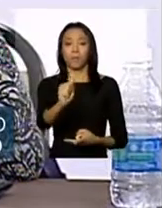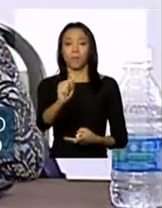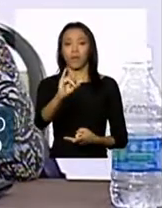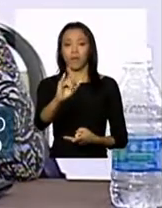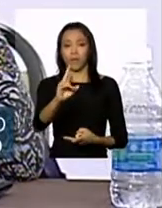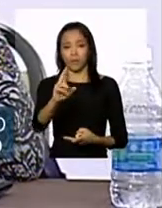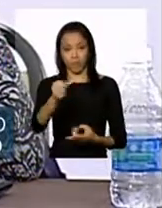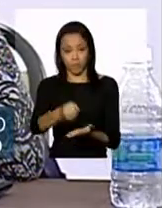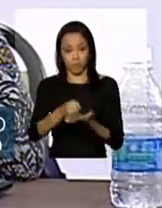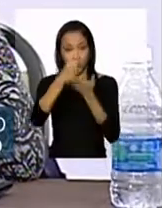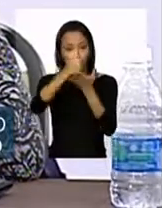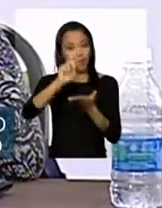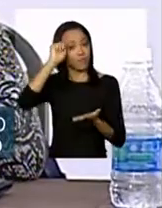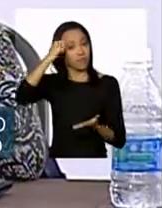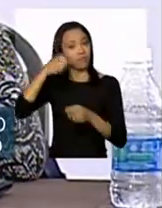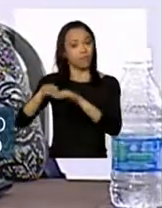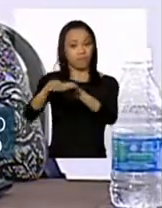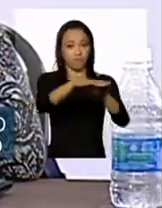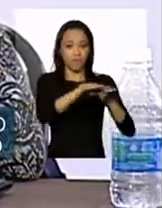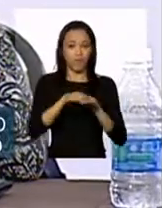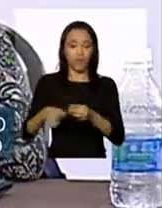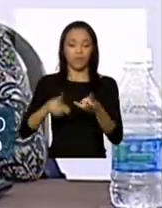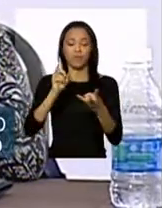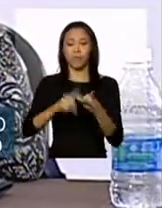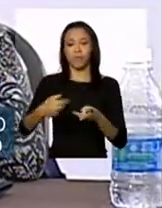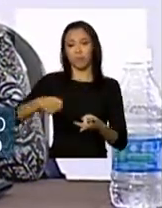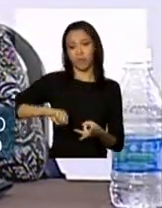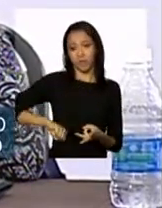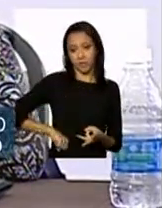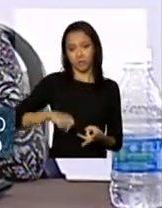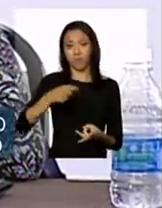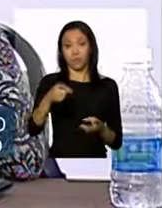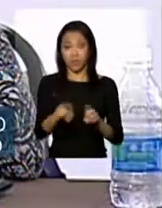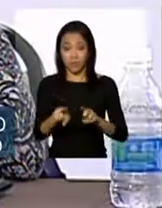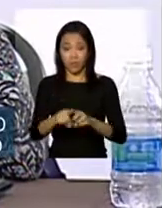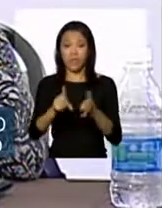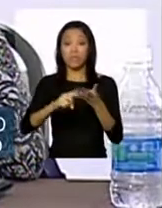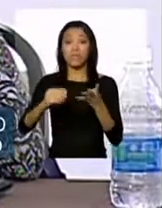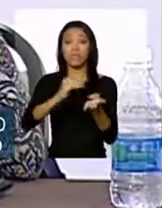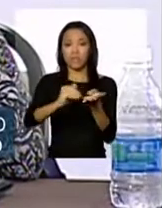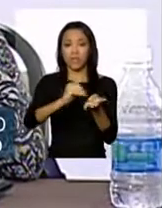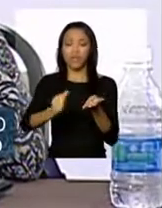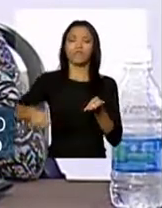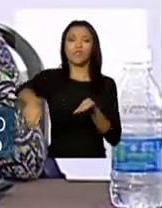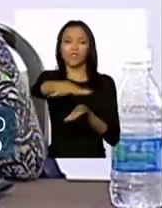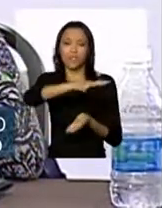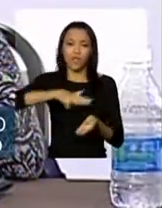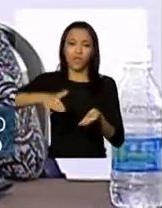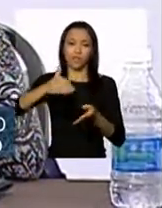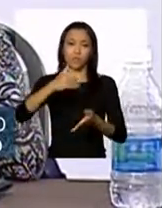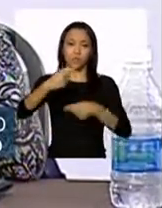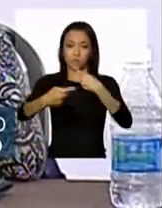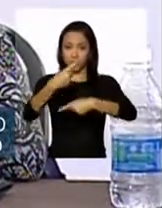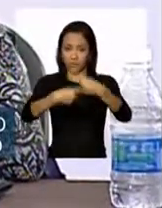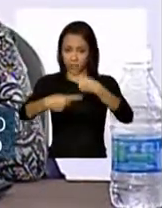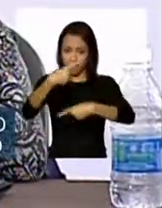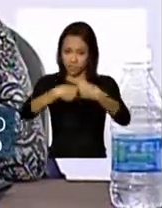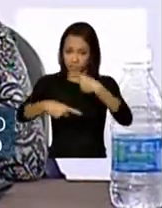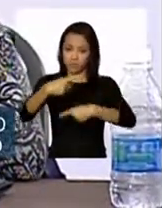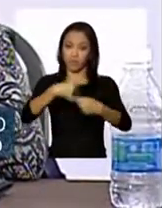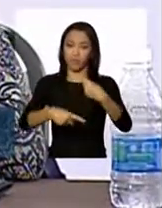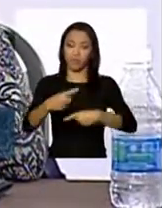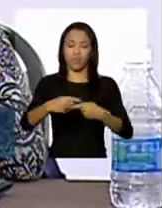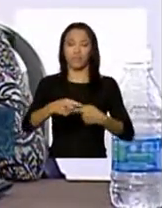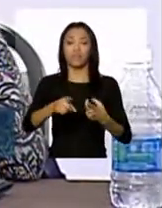Igualdade Racial, a CEPI, o embaixador Paranho, secretário-geral de Políticas do Ministério das Relações